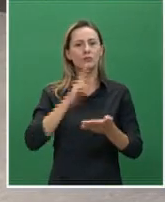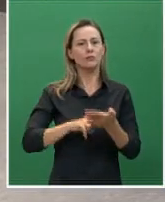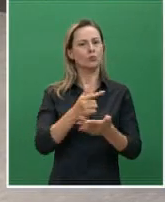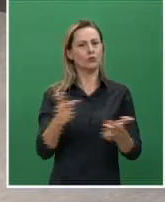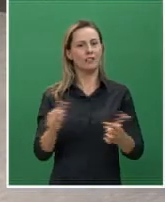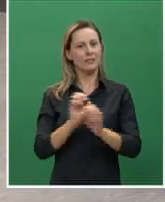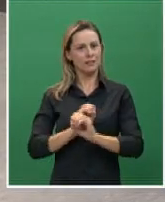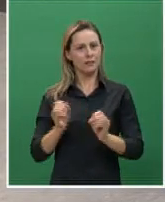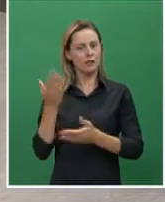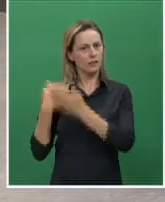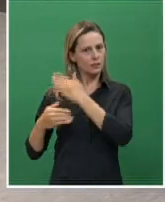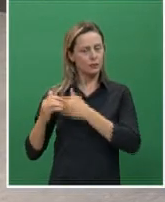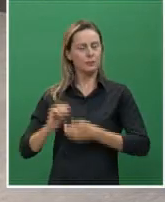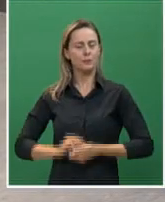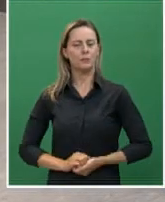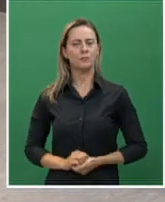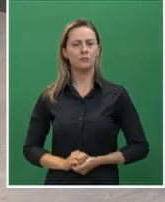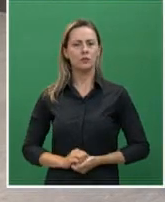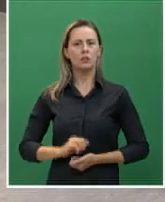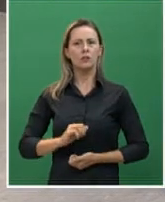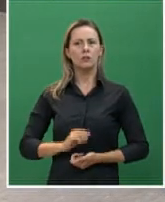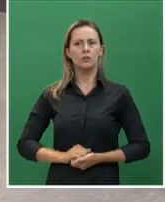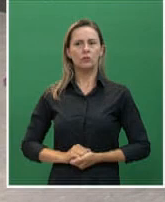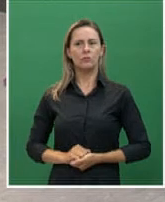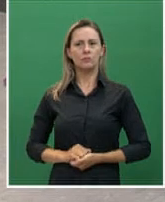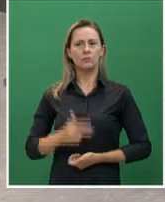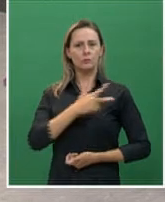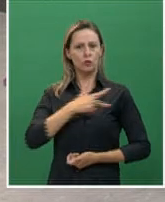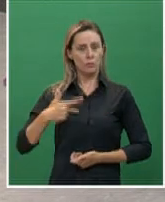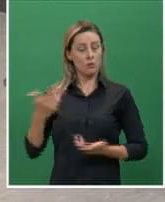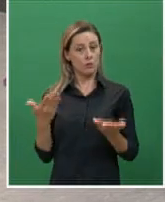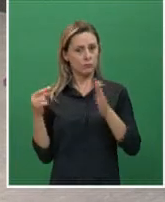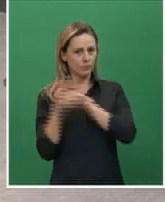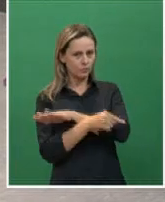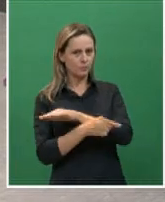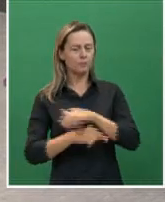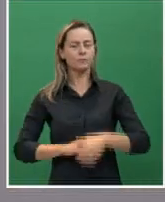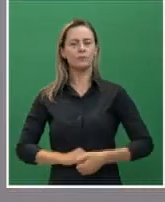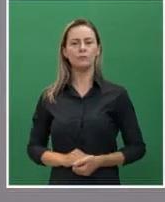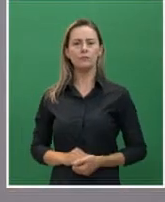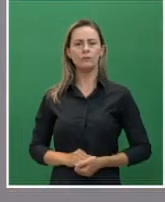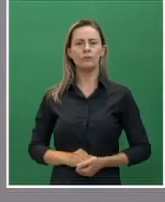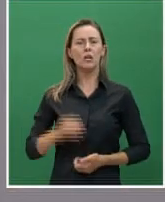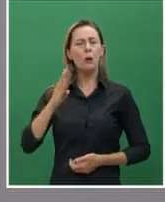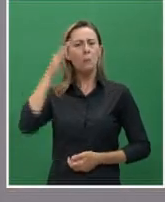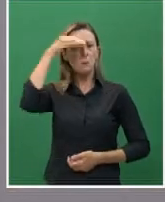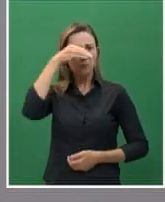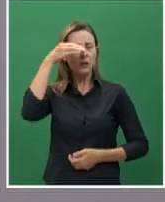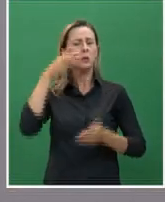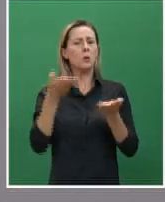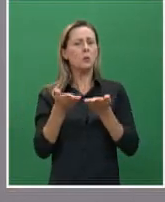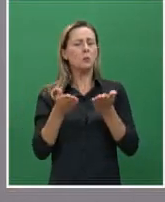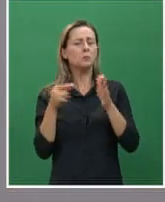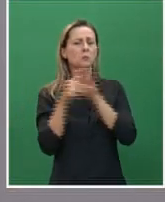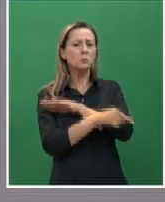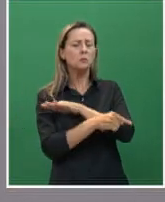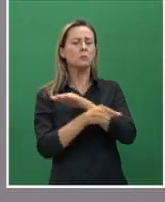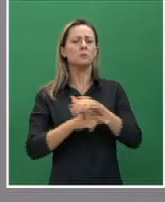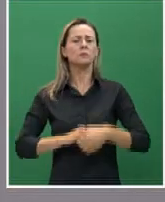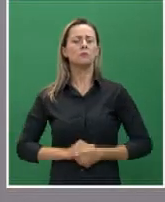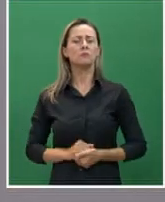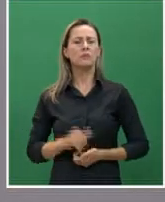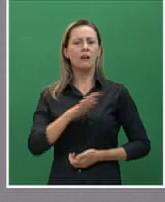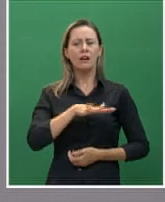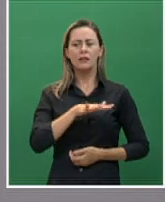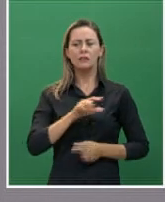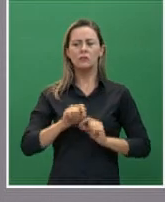corrente candidatos vão para o inferno bem essa vez fazer essa pergunta que ia perguntar o que exato mais sobre a questão das áreas de lazer quando estive na